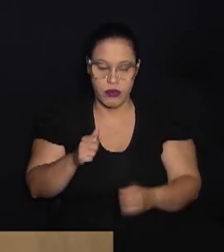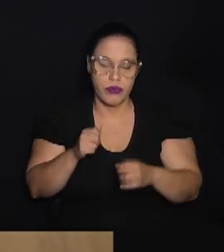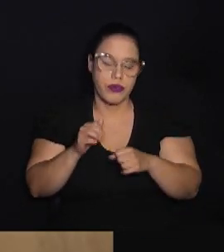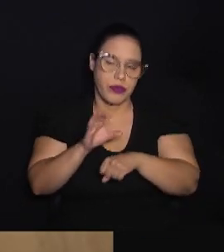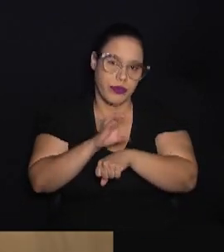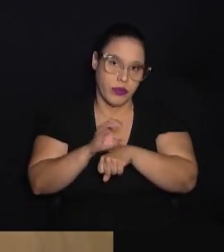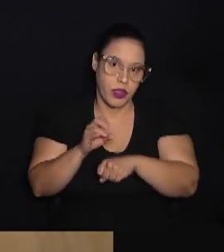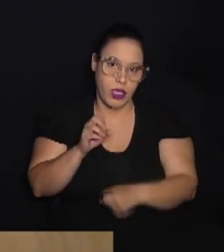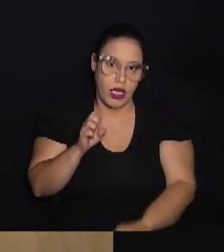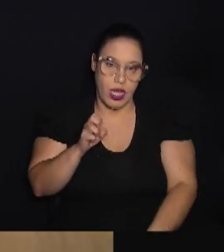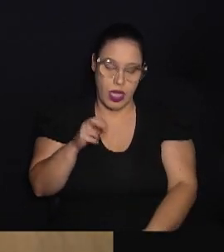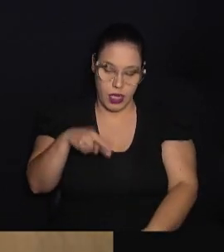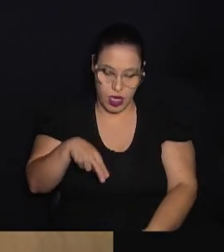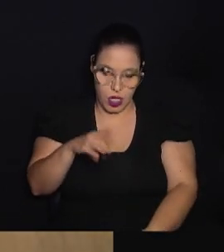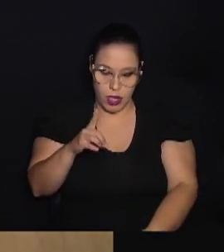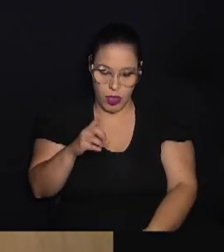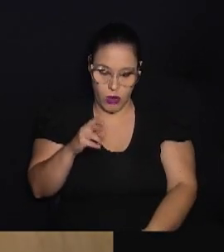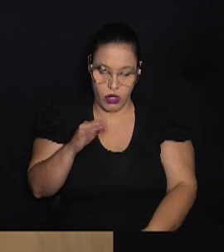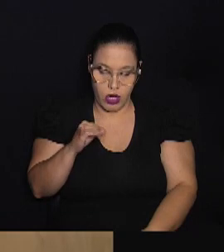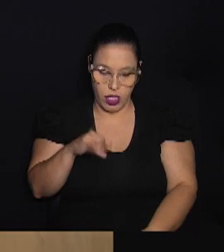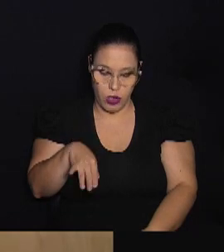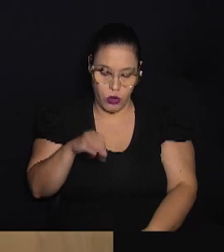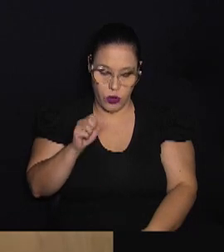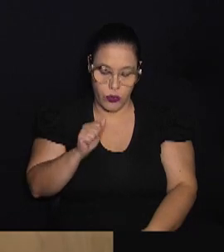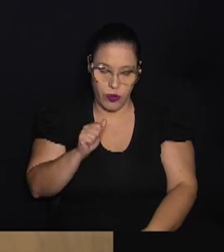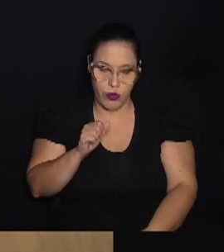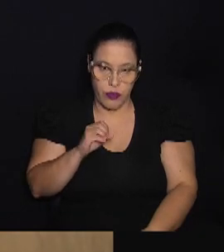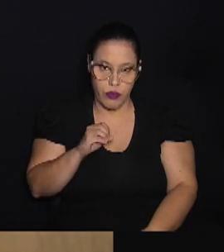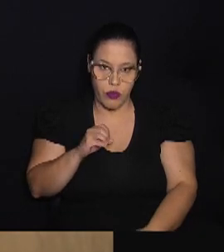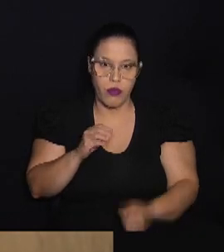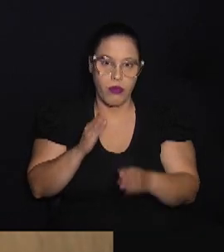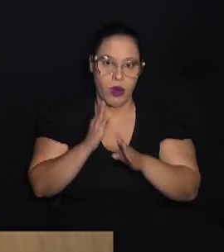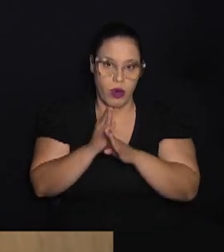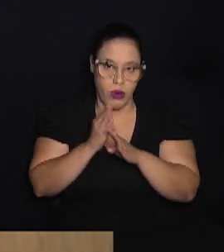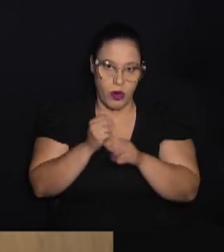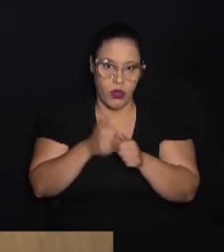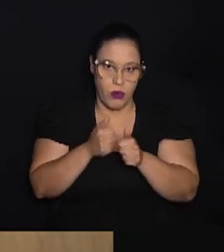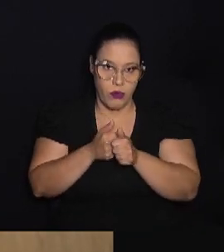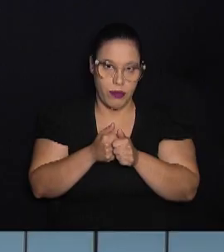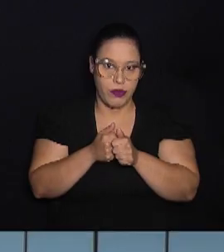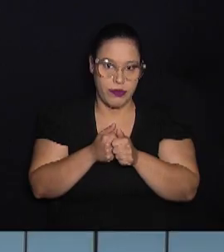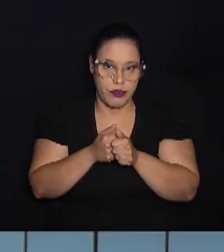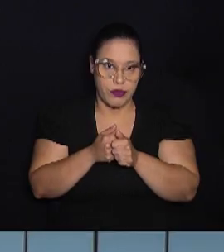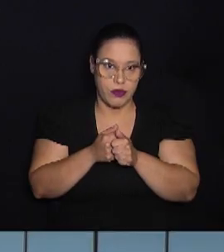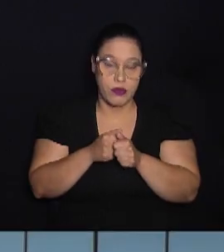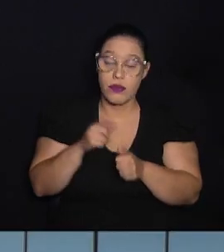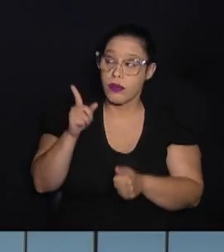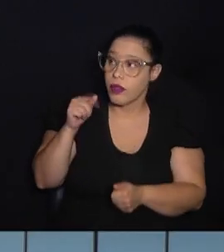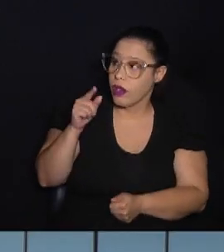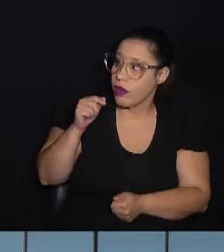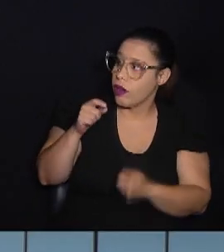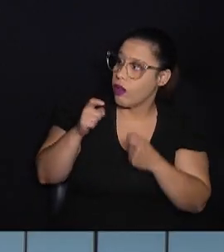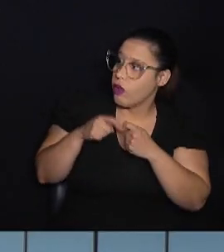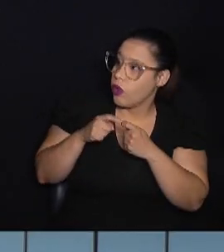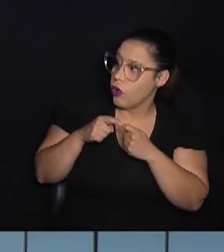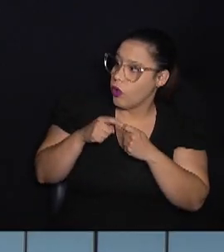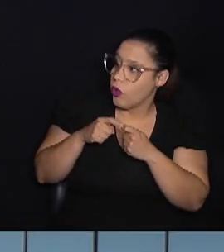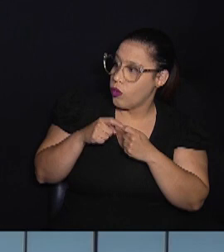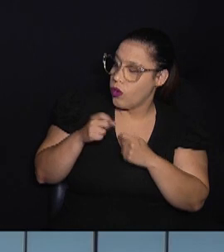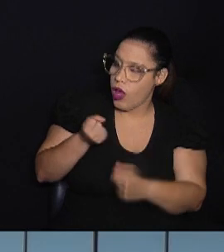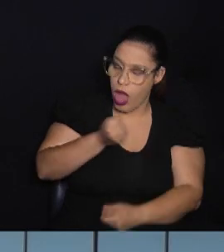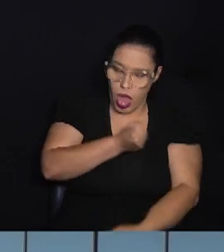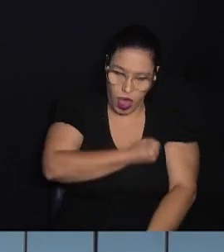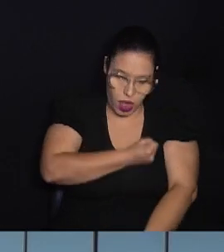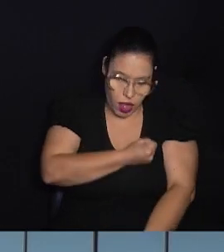o endocrinologista tem essa formação para acompanhar essas pacientes. Agora, doutora, com relação aos números, né?